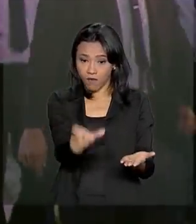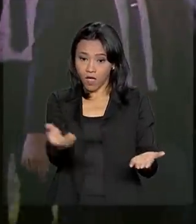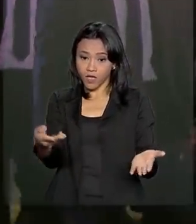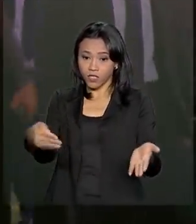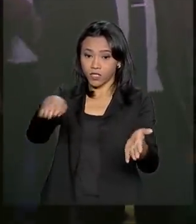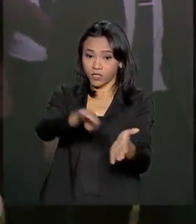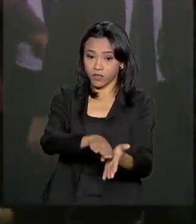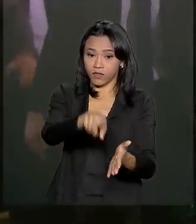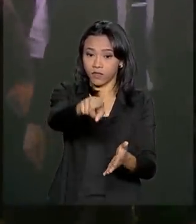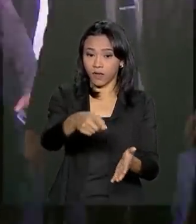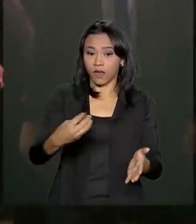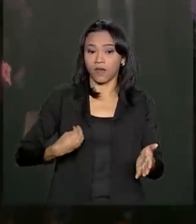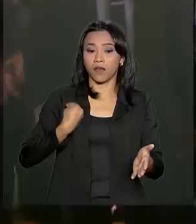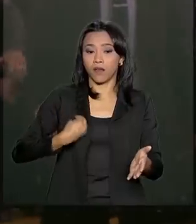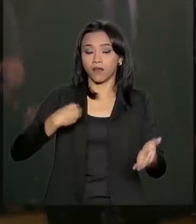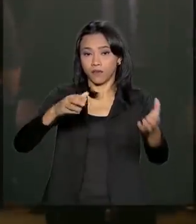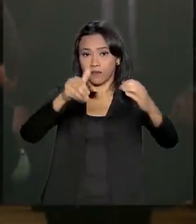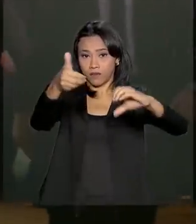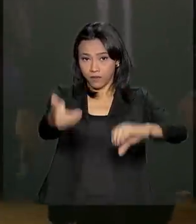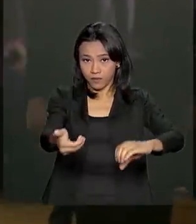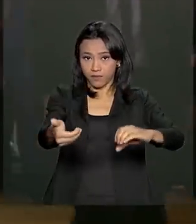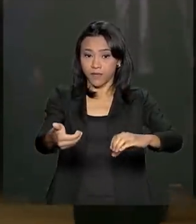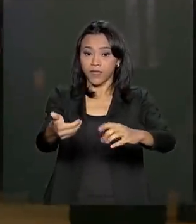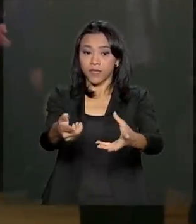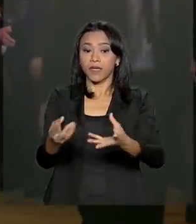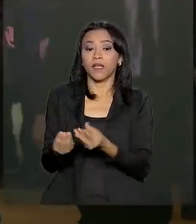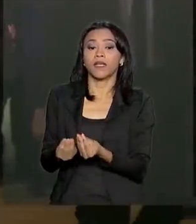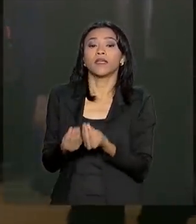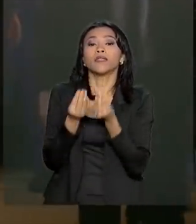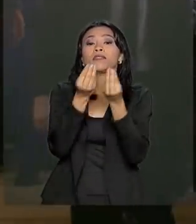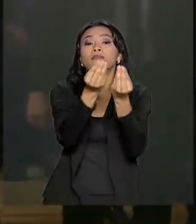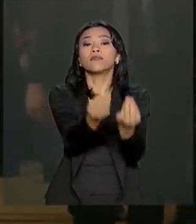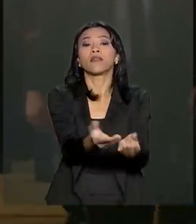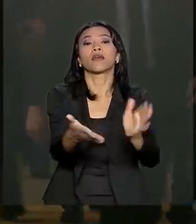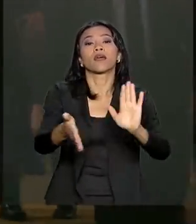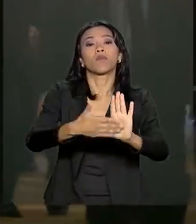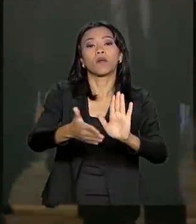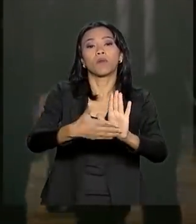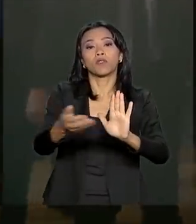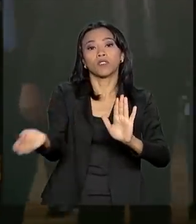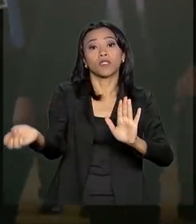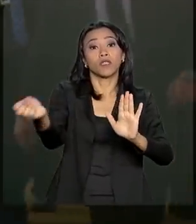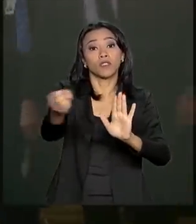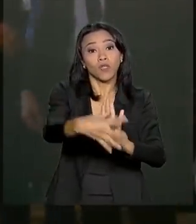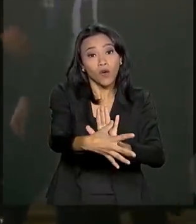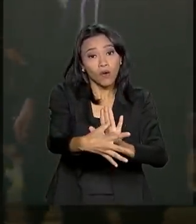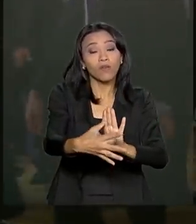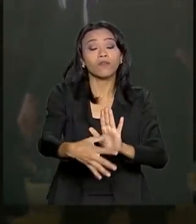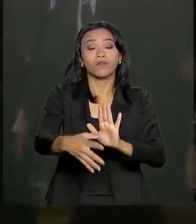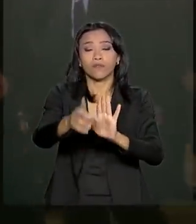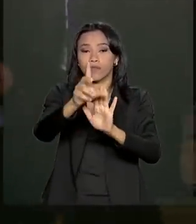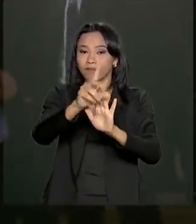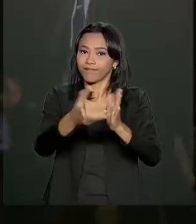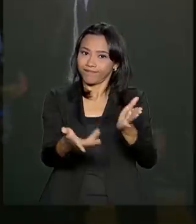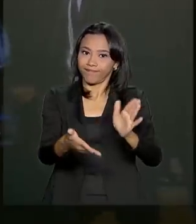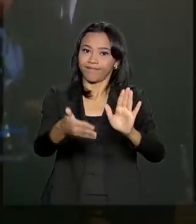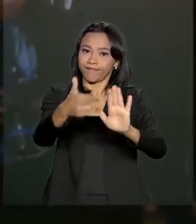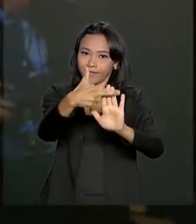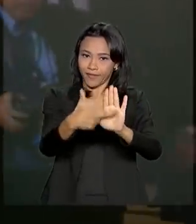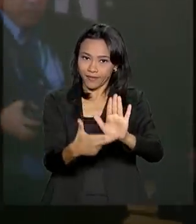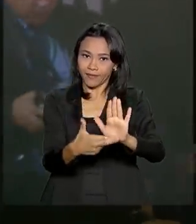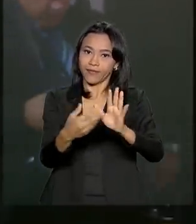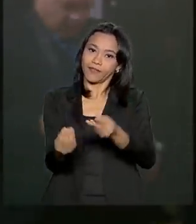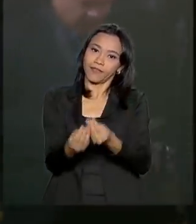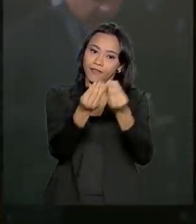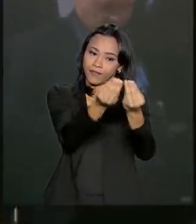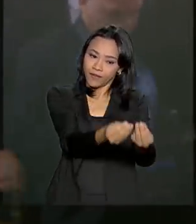Congresso Nacional, no momento em que ele faz a entrega da proposta da nova Previdência aos presidentes da